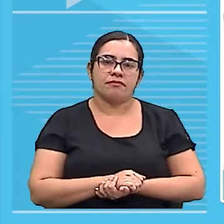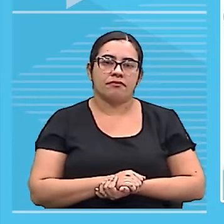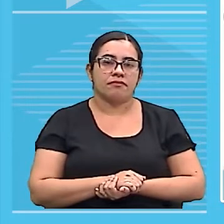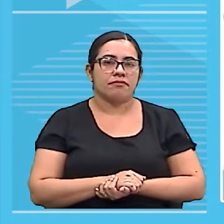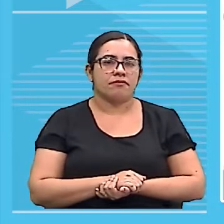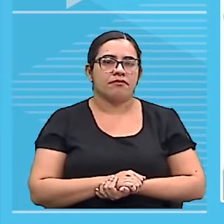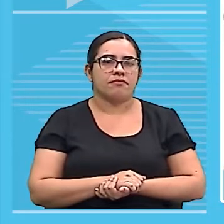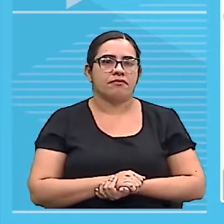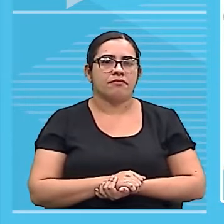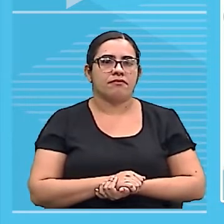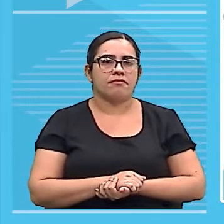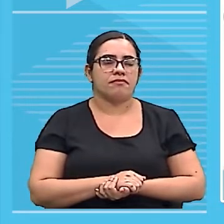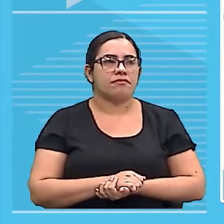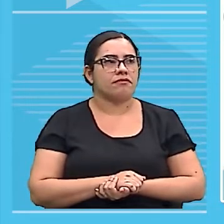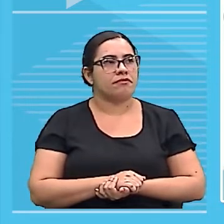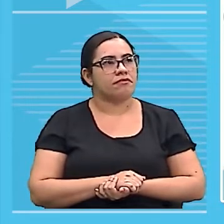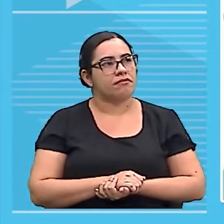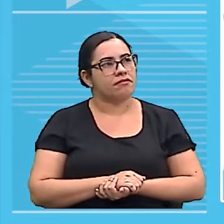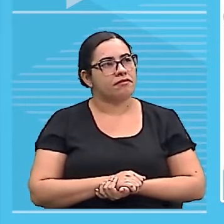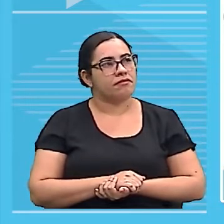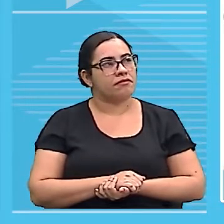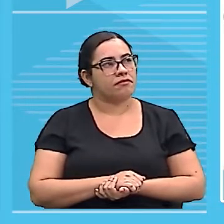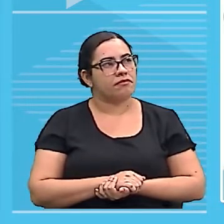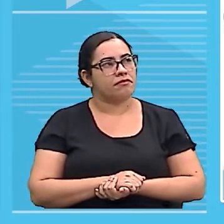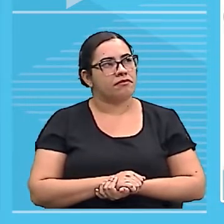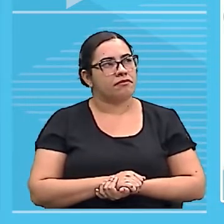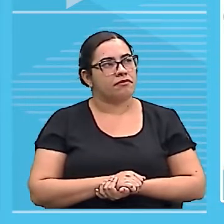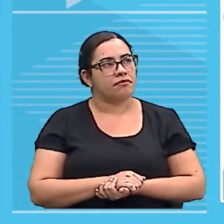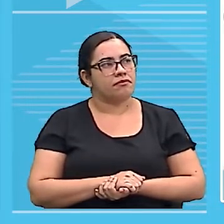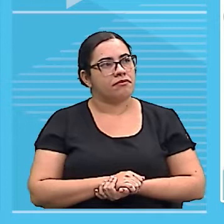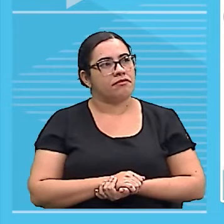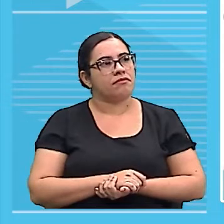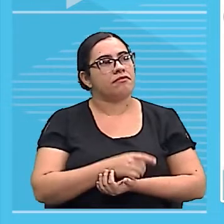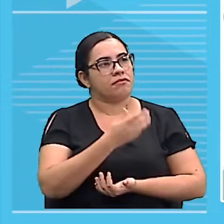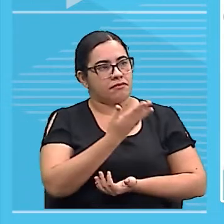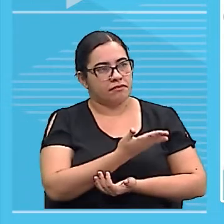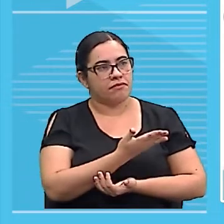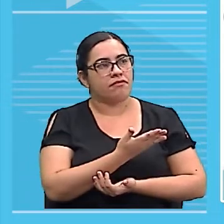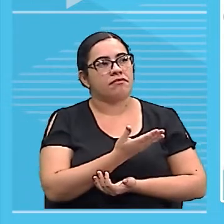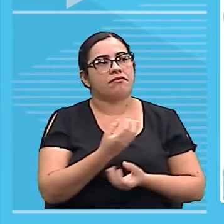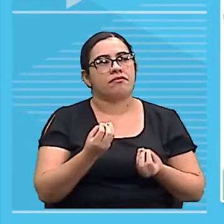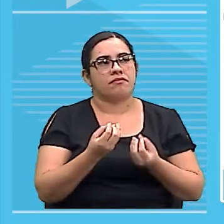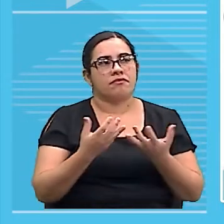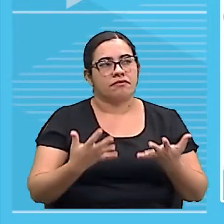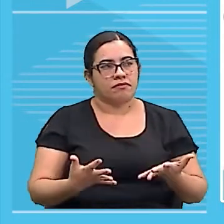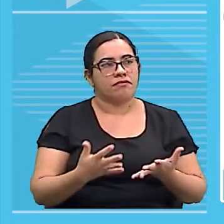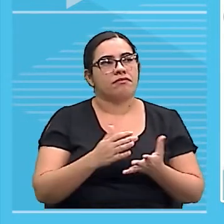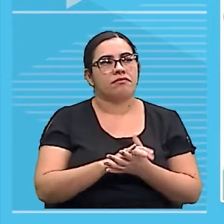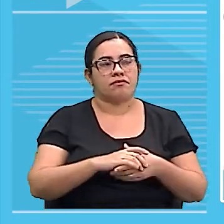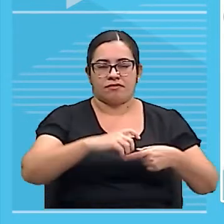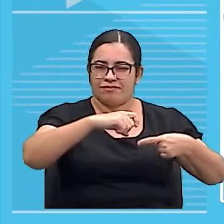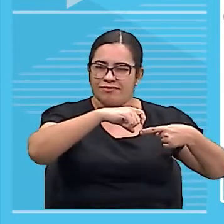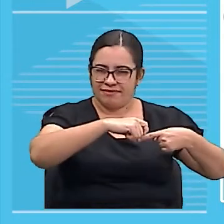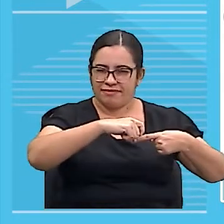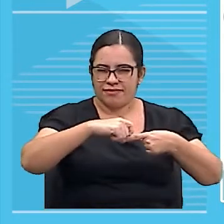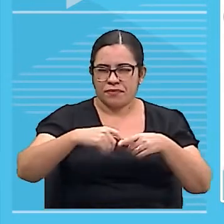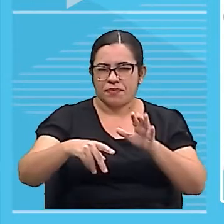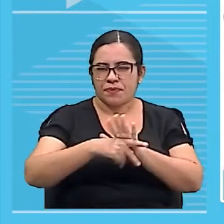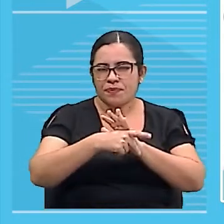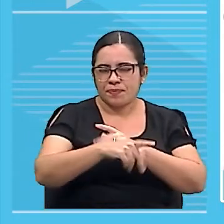bom então e para resistência é de Resistores em Série